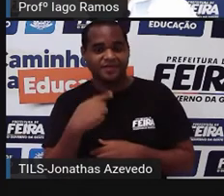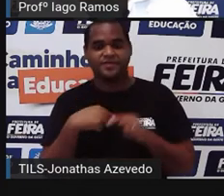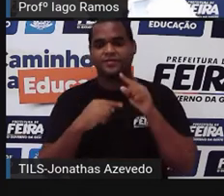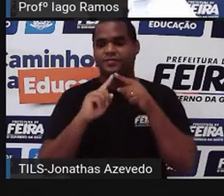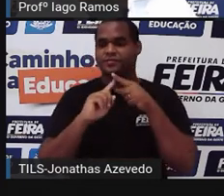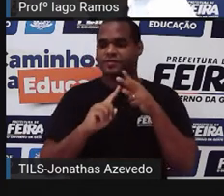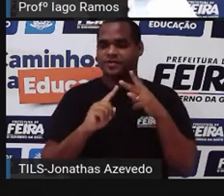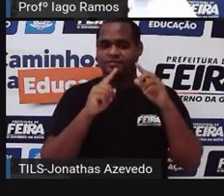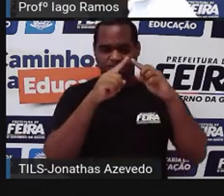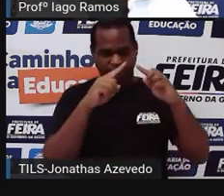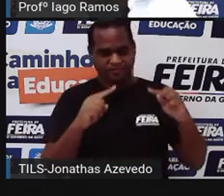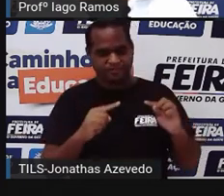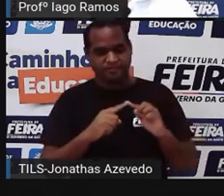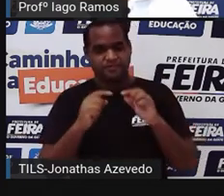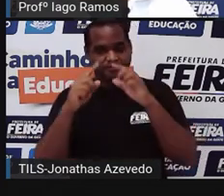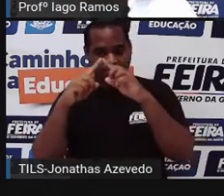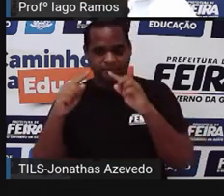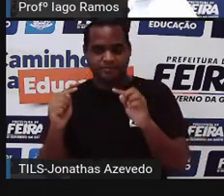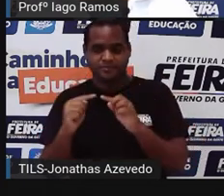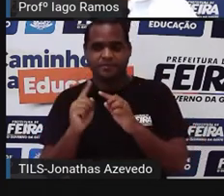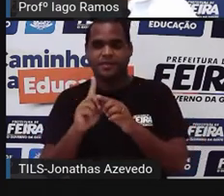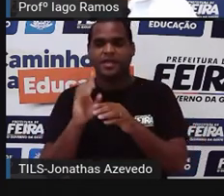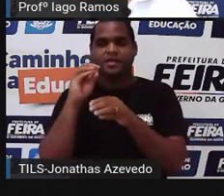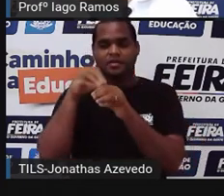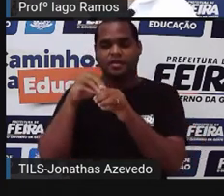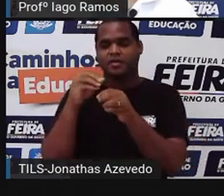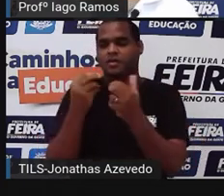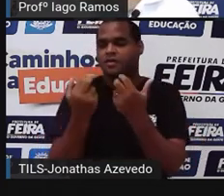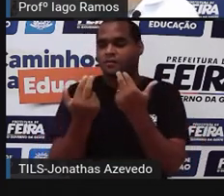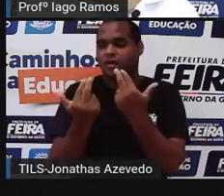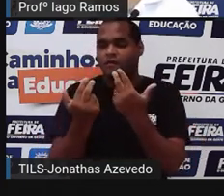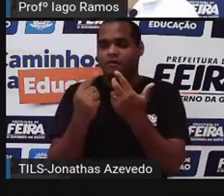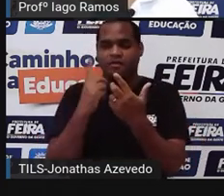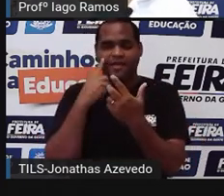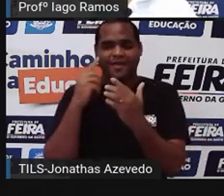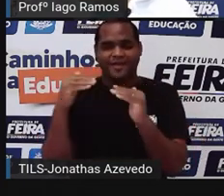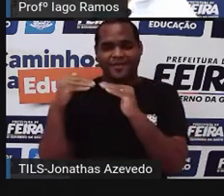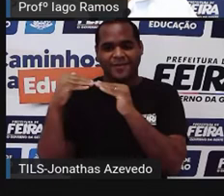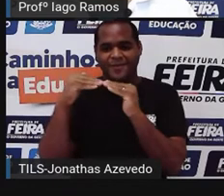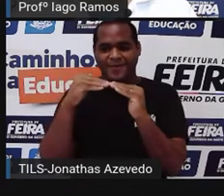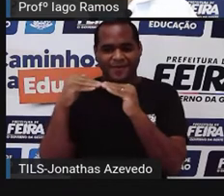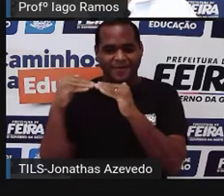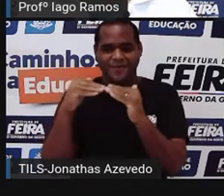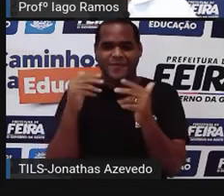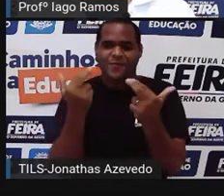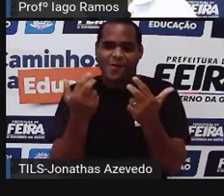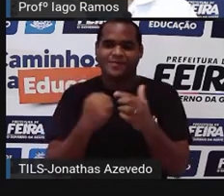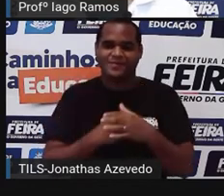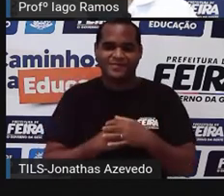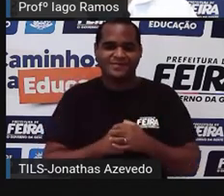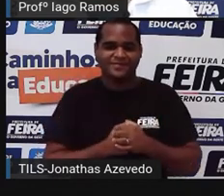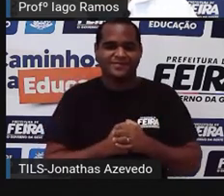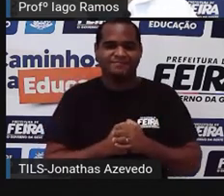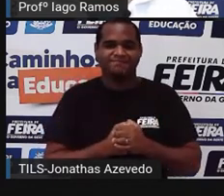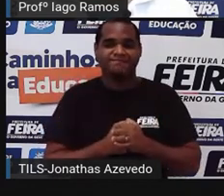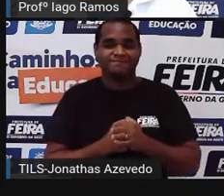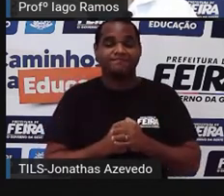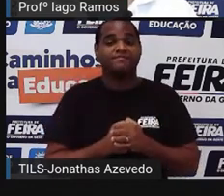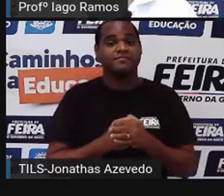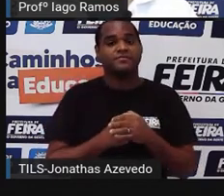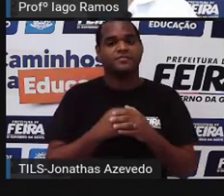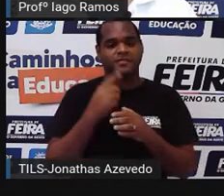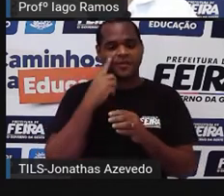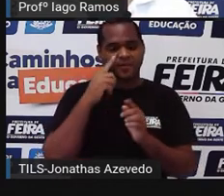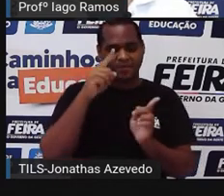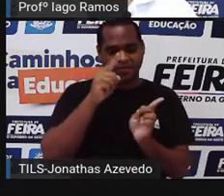casos os ângulos são iguais são congruentes ângulos que tem a mesma medida no